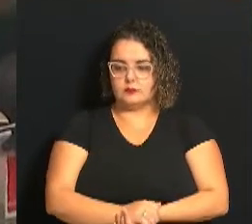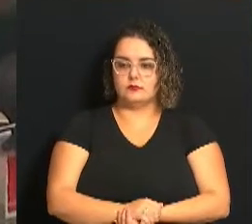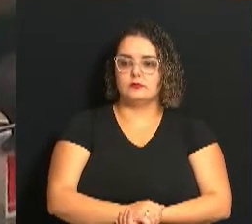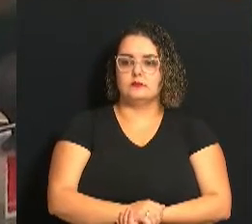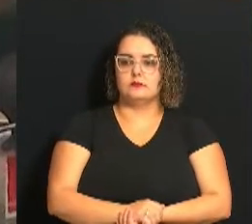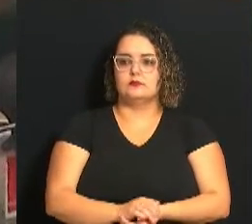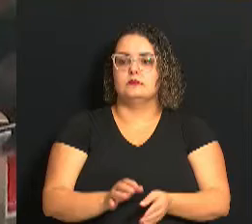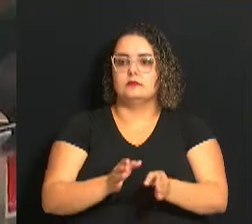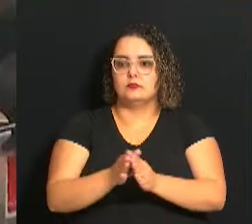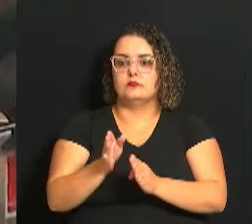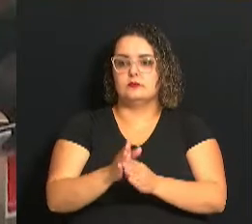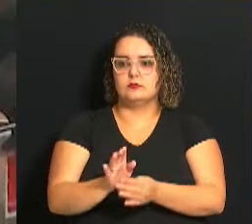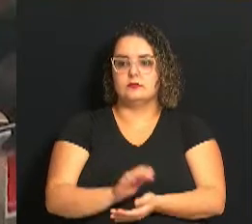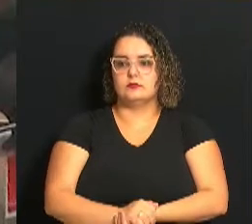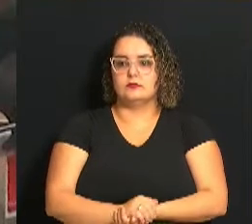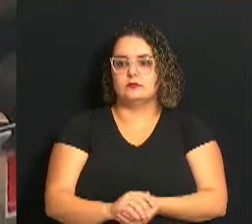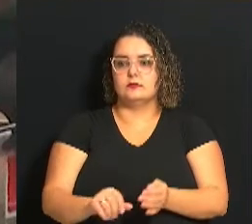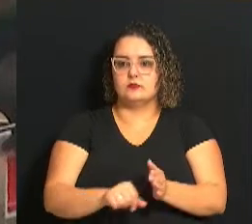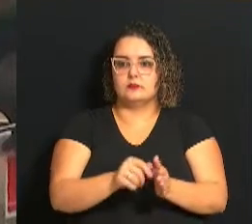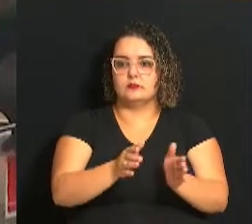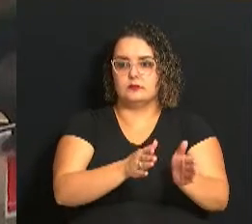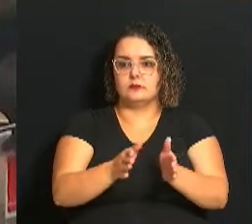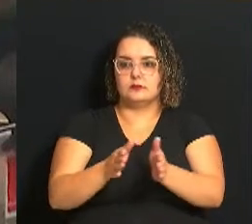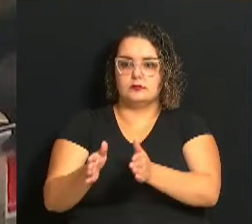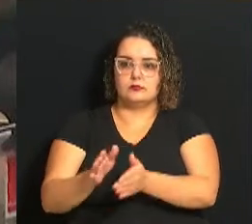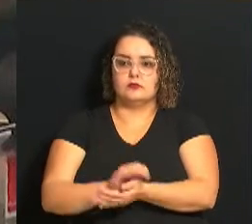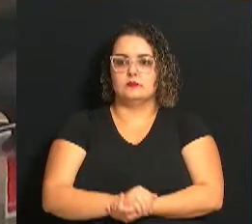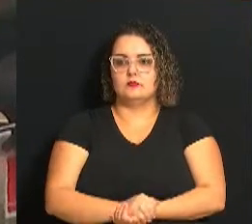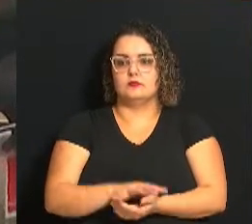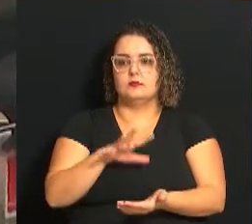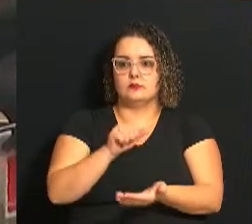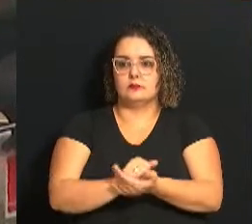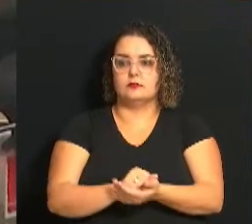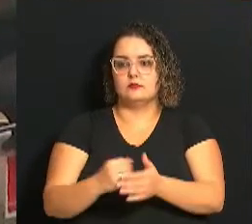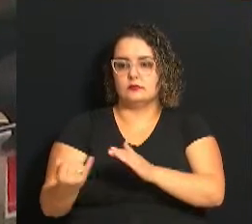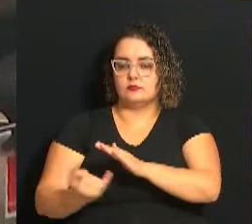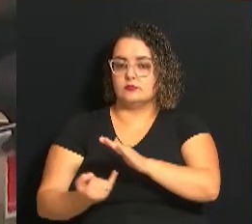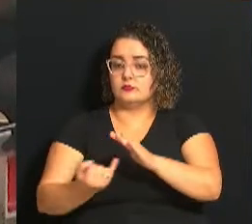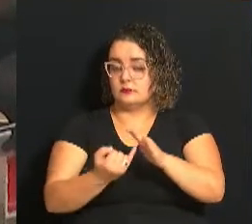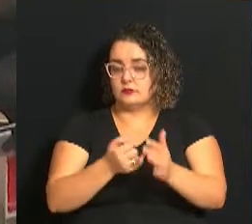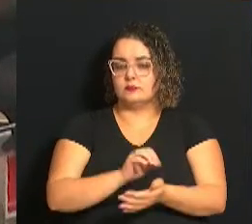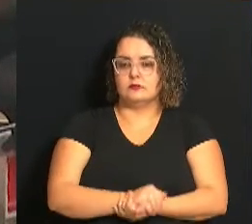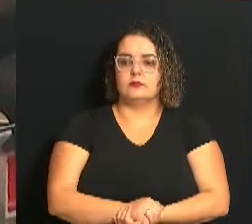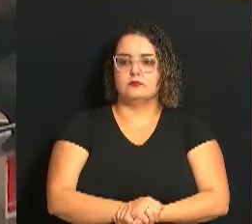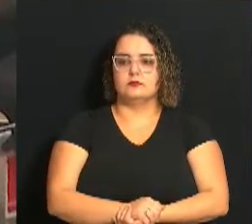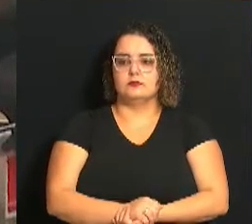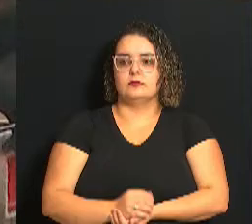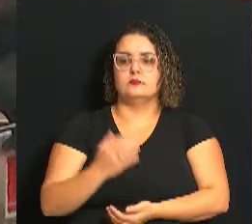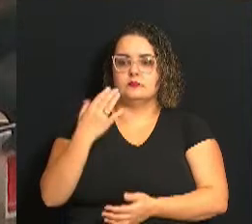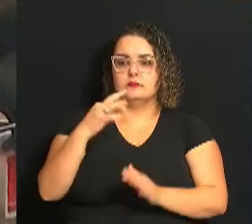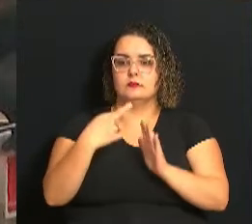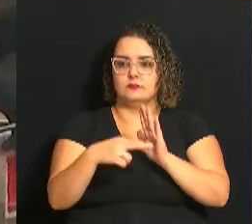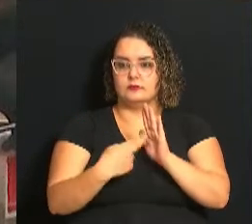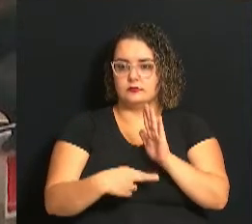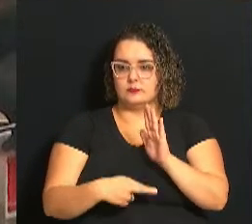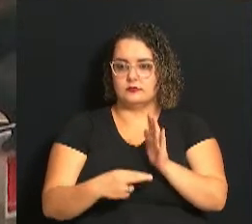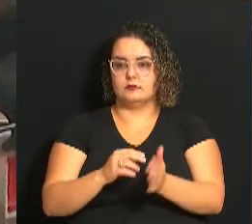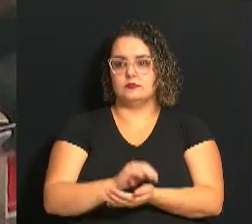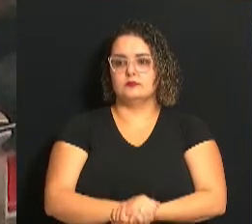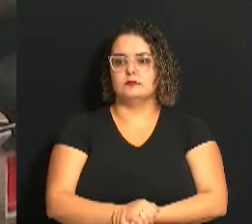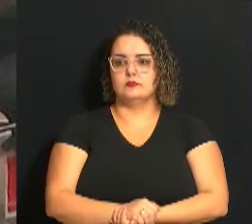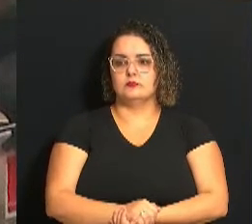passou pela primeira etapa de inscrição das entidades, já foi publicado a relação de entidades